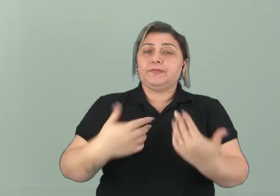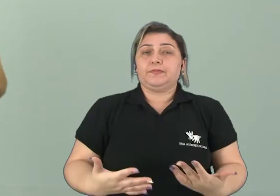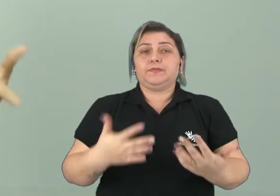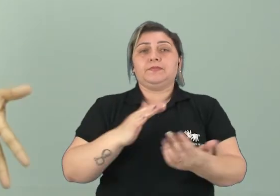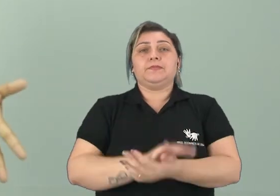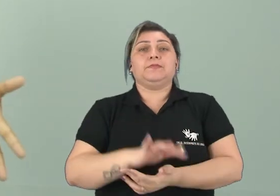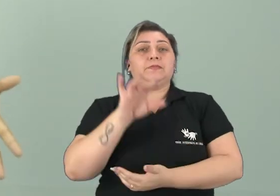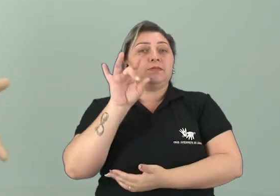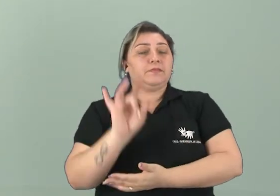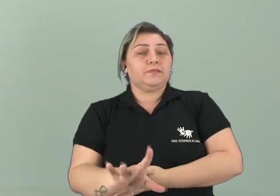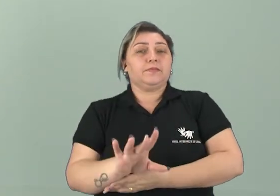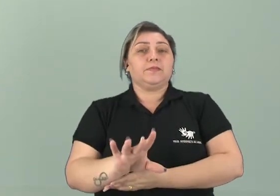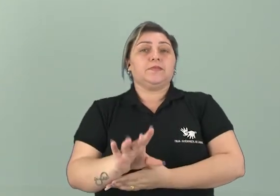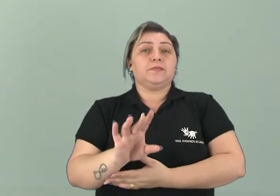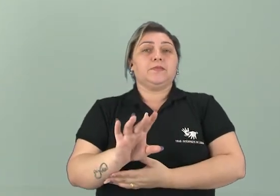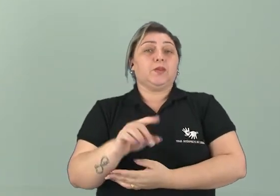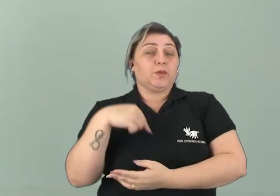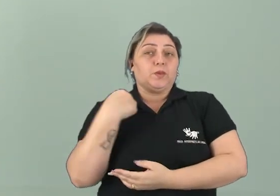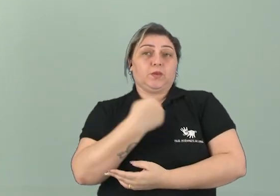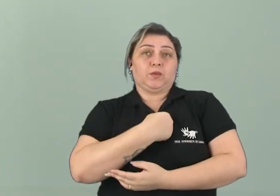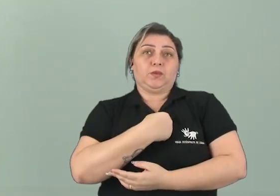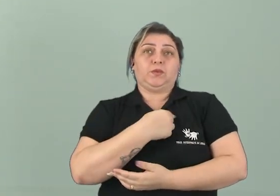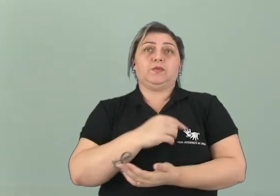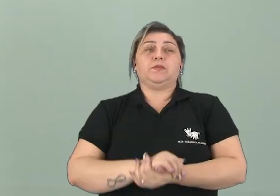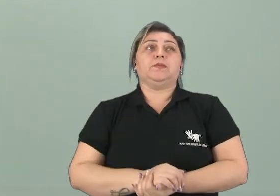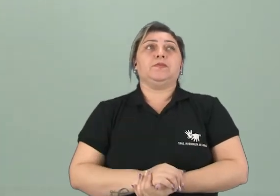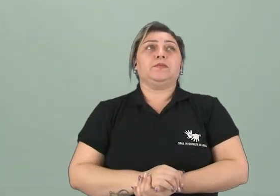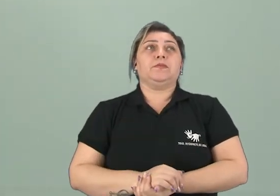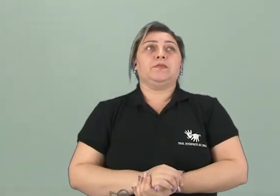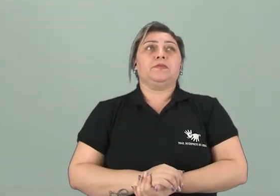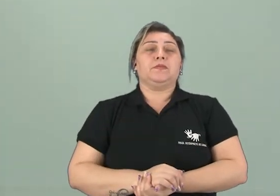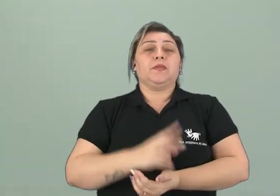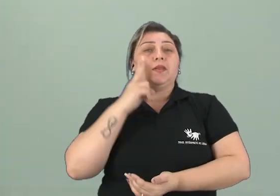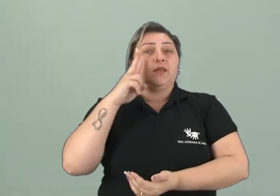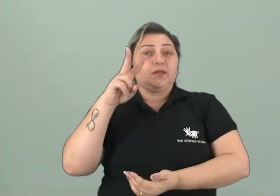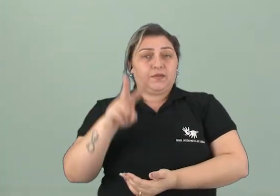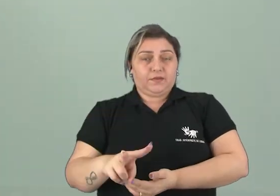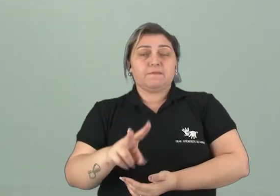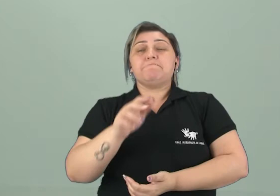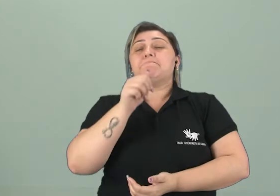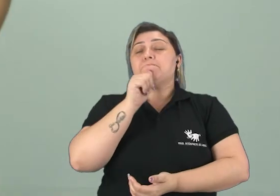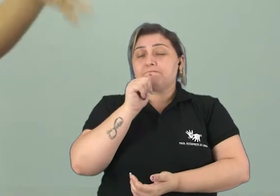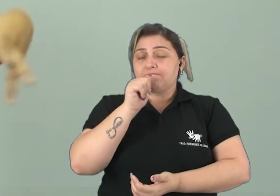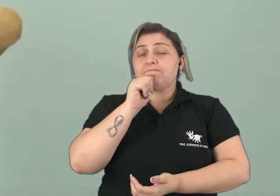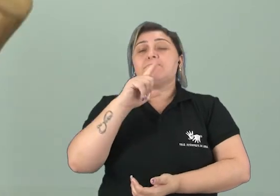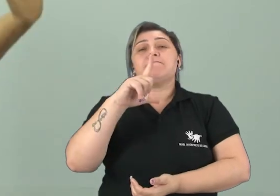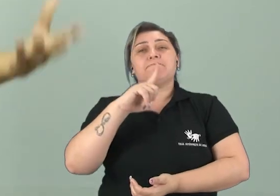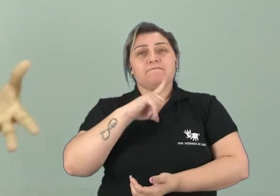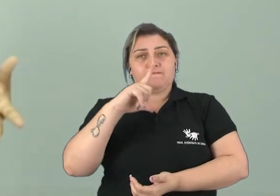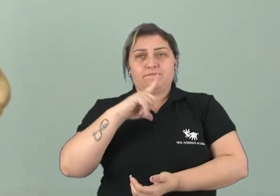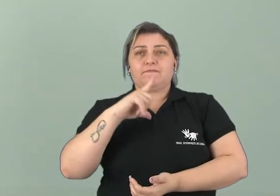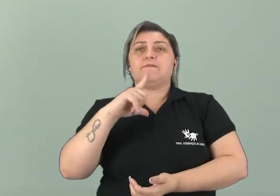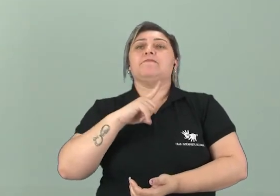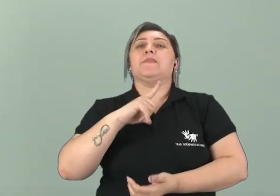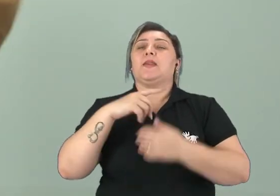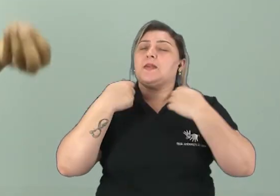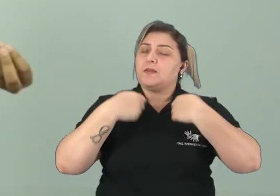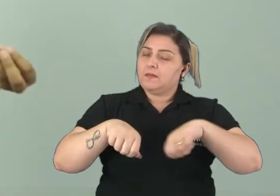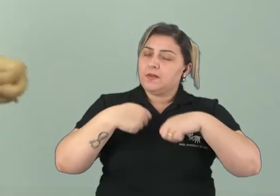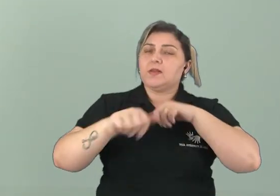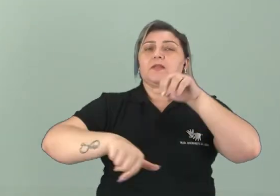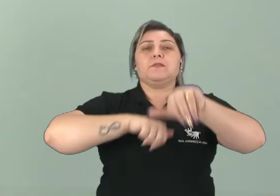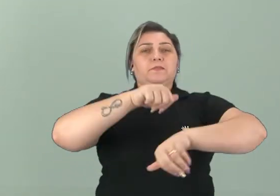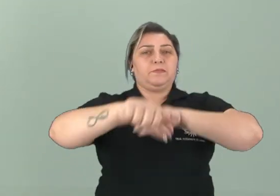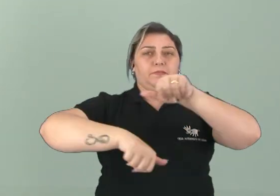Não somente a gente. Então, a gente vê que ainda existe muito a evoluir, né? Tem muito